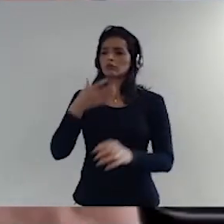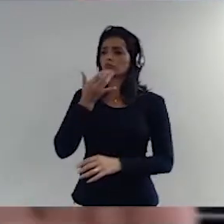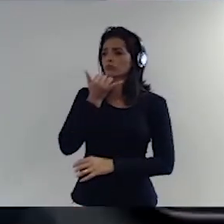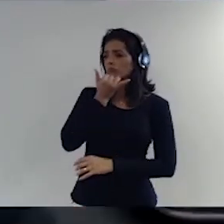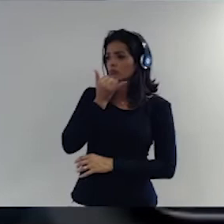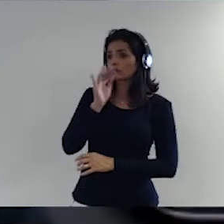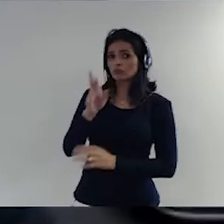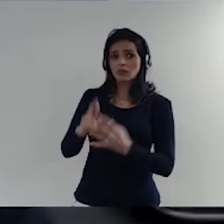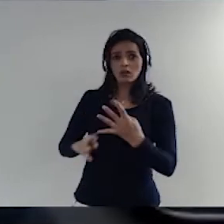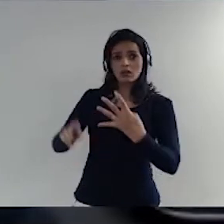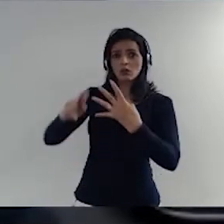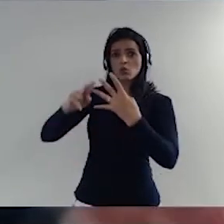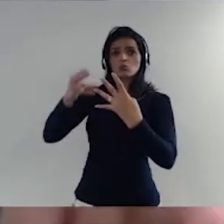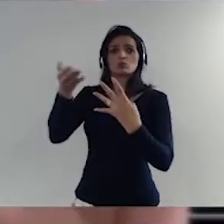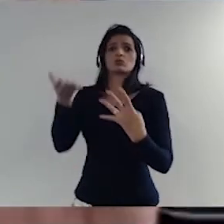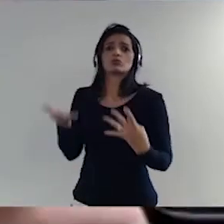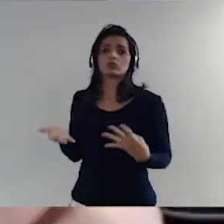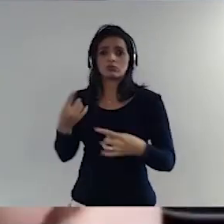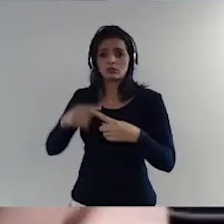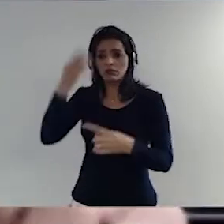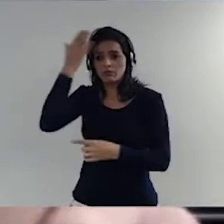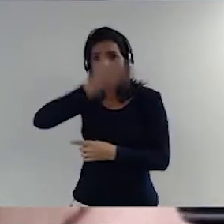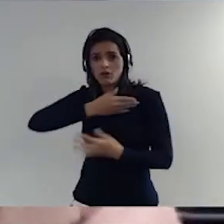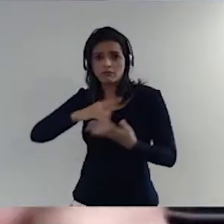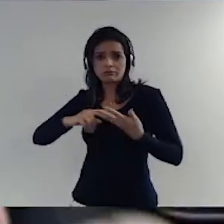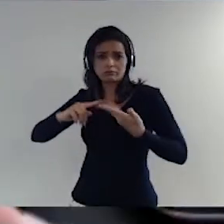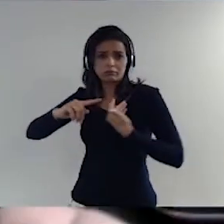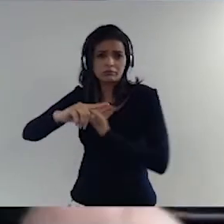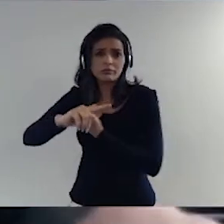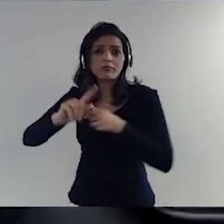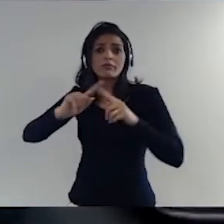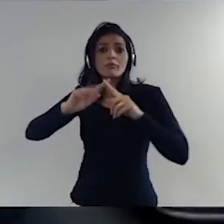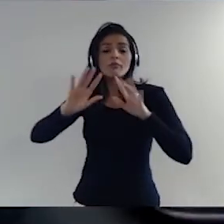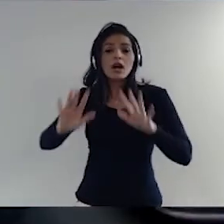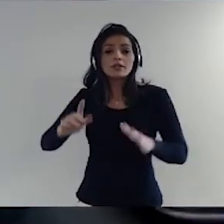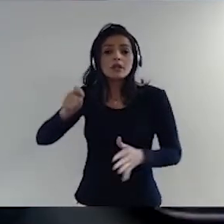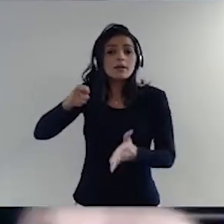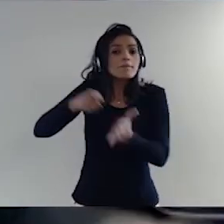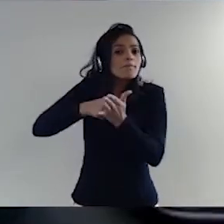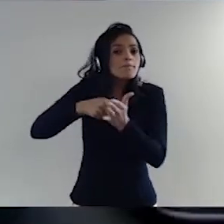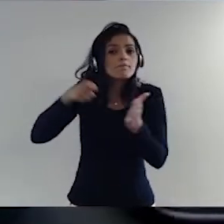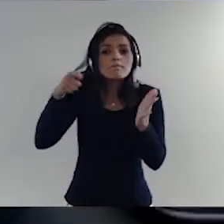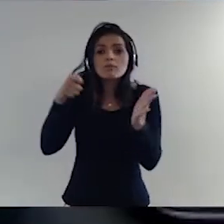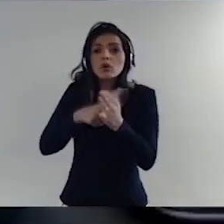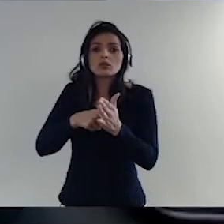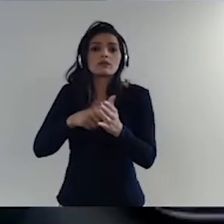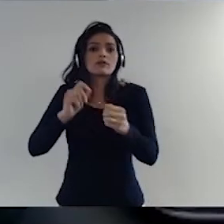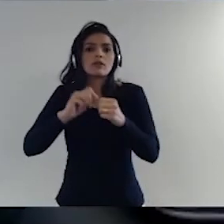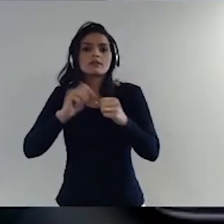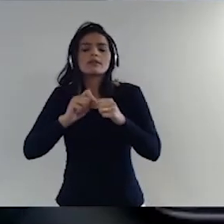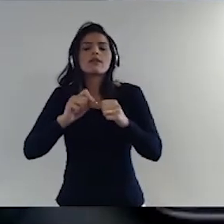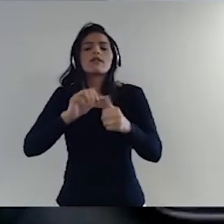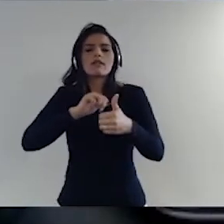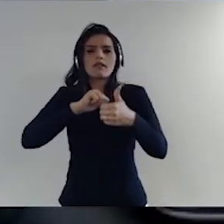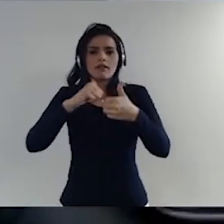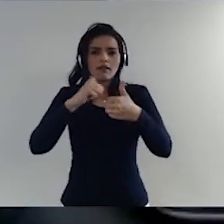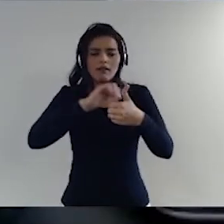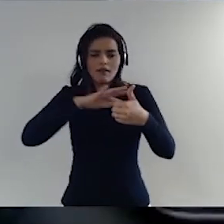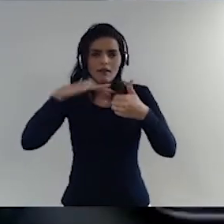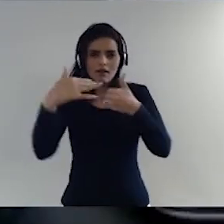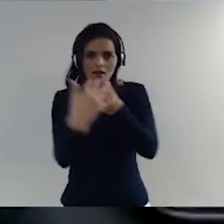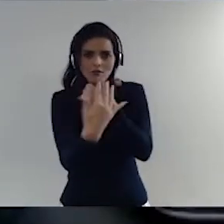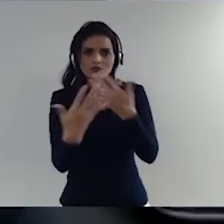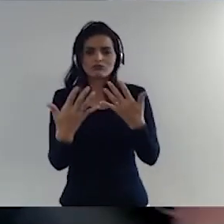provas produzidas com a imposição da realização de audiências de